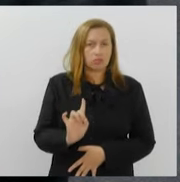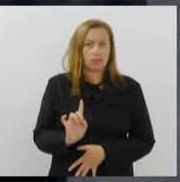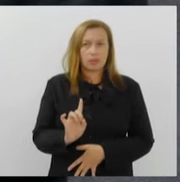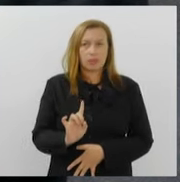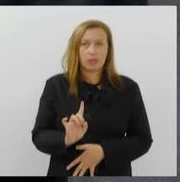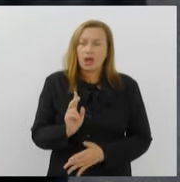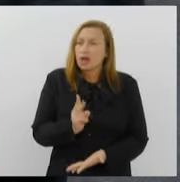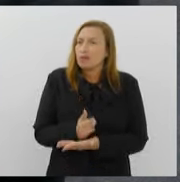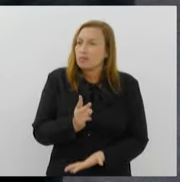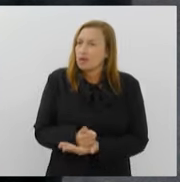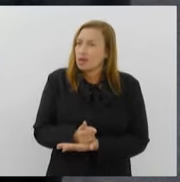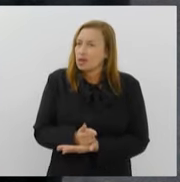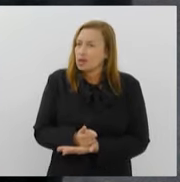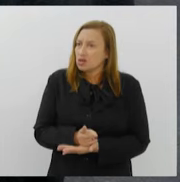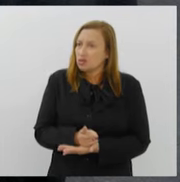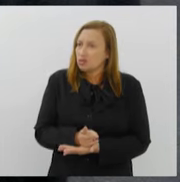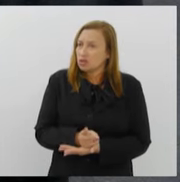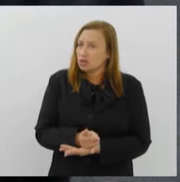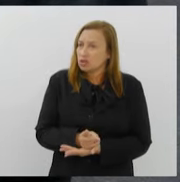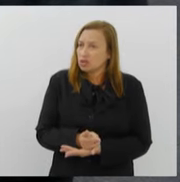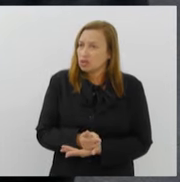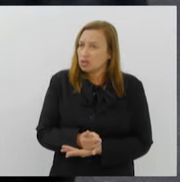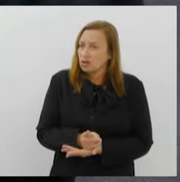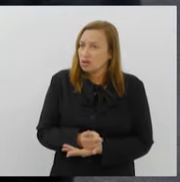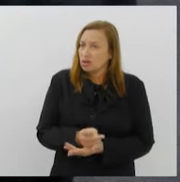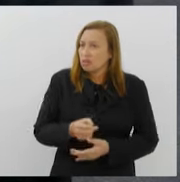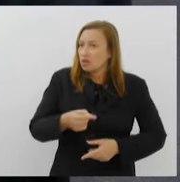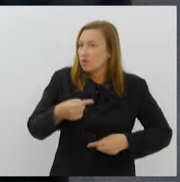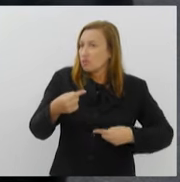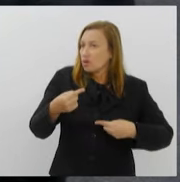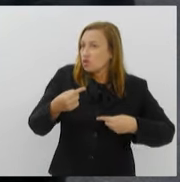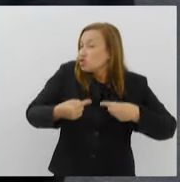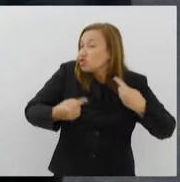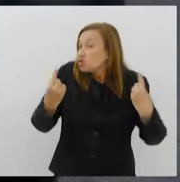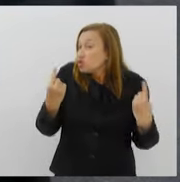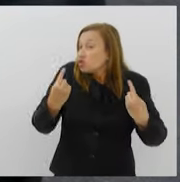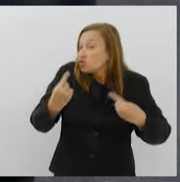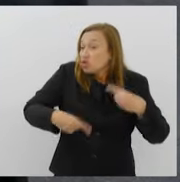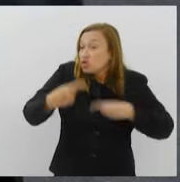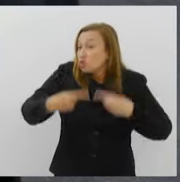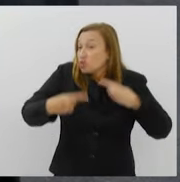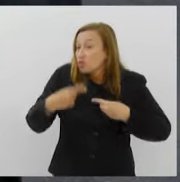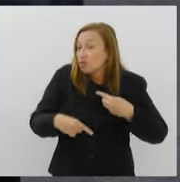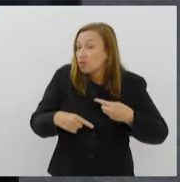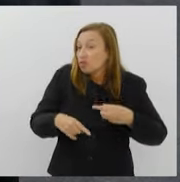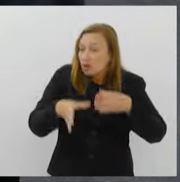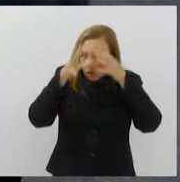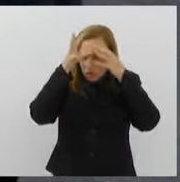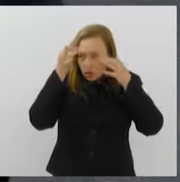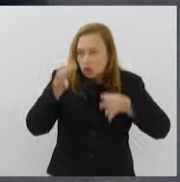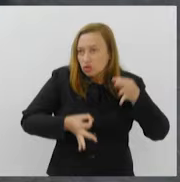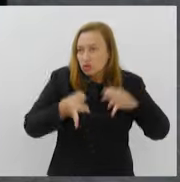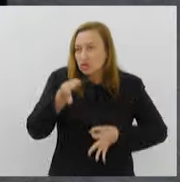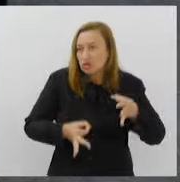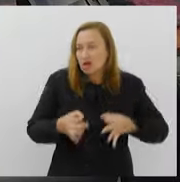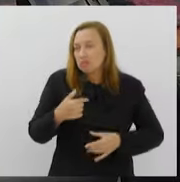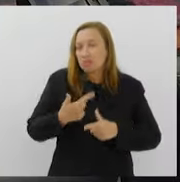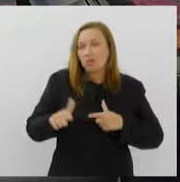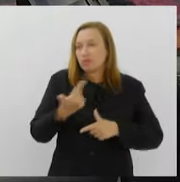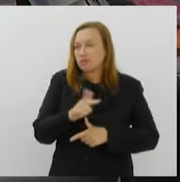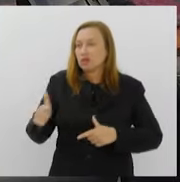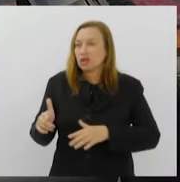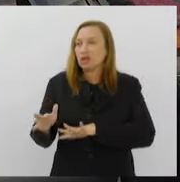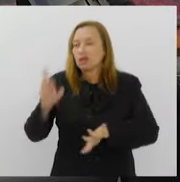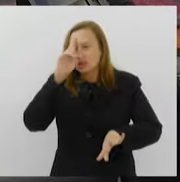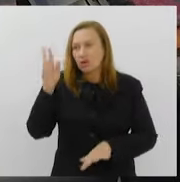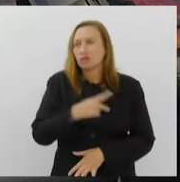que seja partindo para um litígio, para uma guerra judicial, que nós não temos o menor problema em tê-la. Obrigado, presidente. Presidente, rapidamente, pela